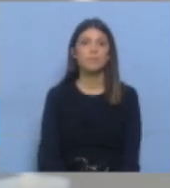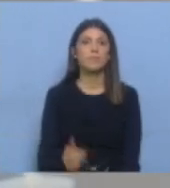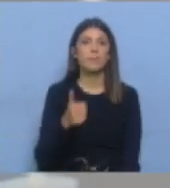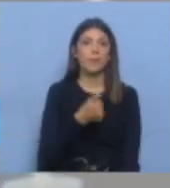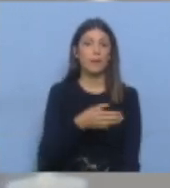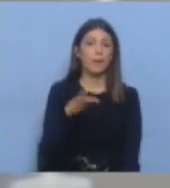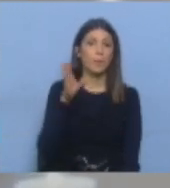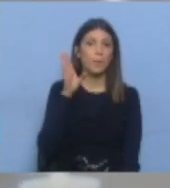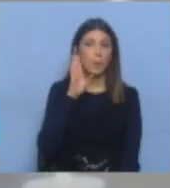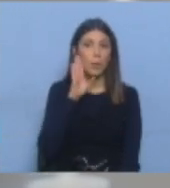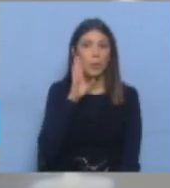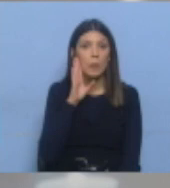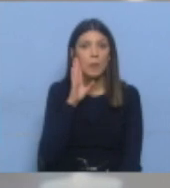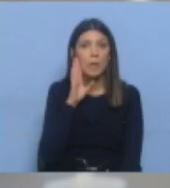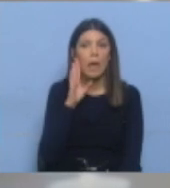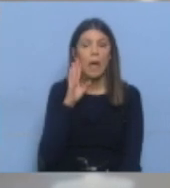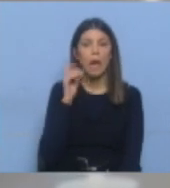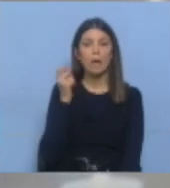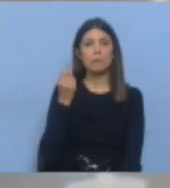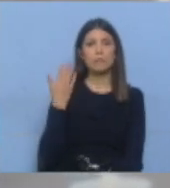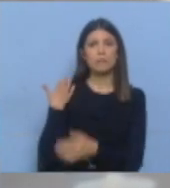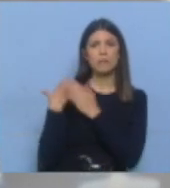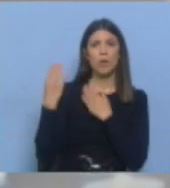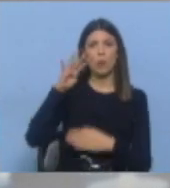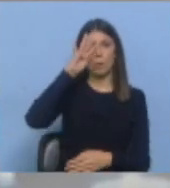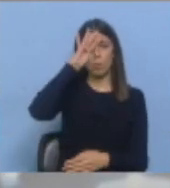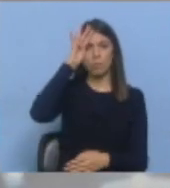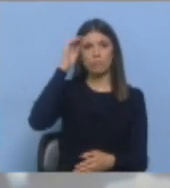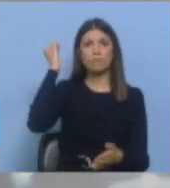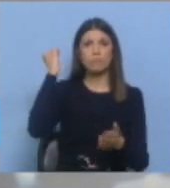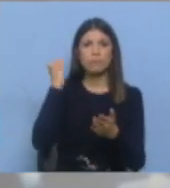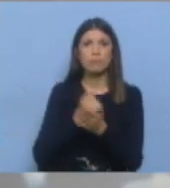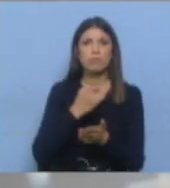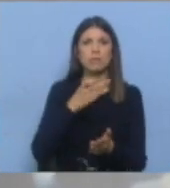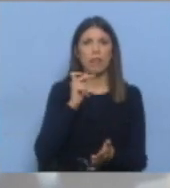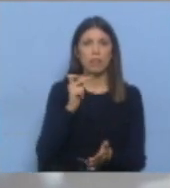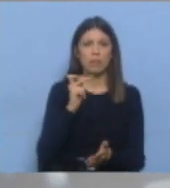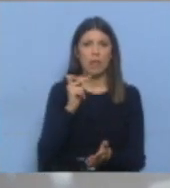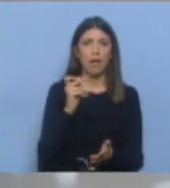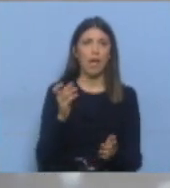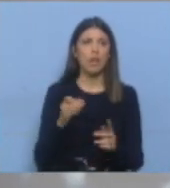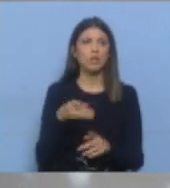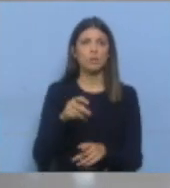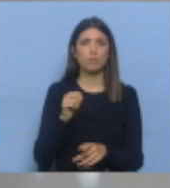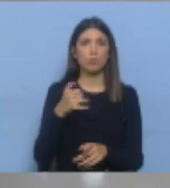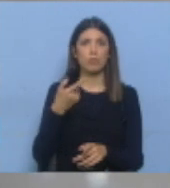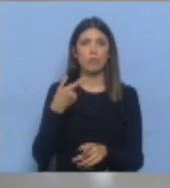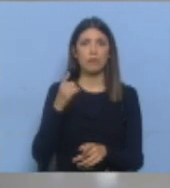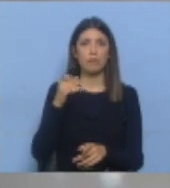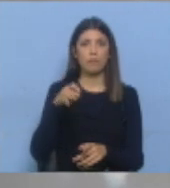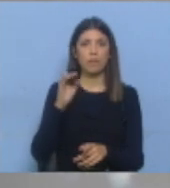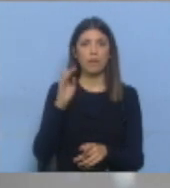Olá, boa tarde. Há dias o Papa Francisco assinalou 7 anos de pontificado, um período marcado por um estilo e